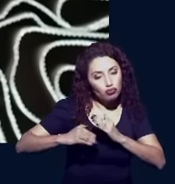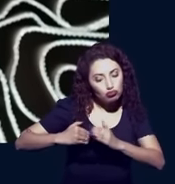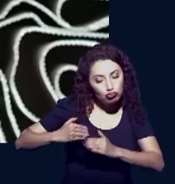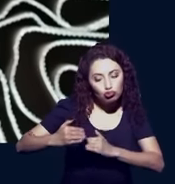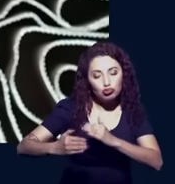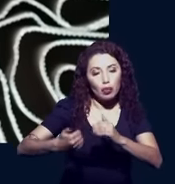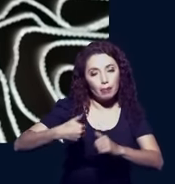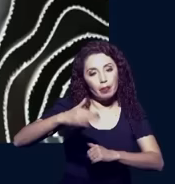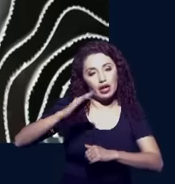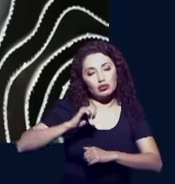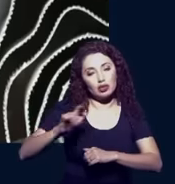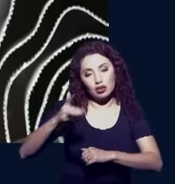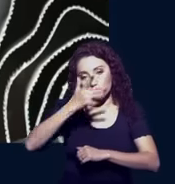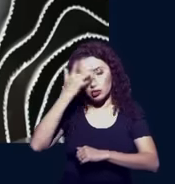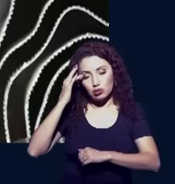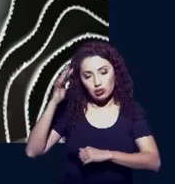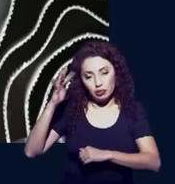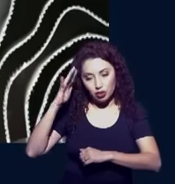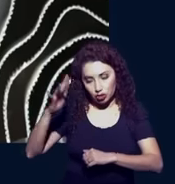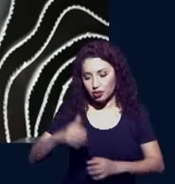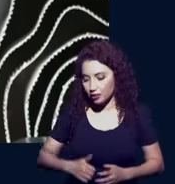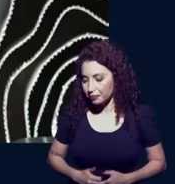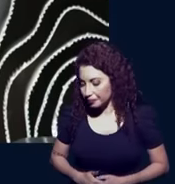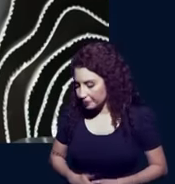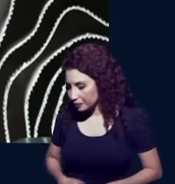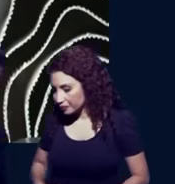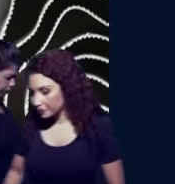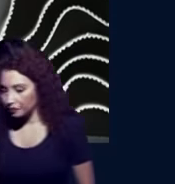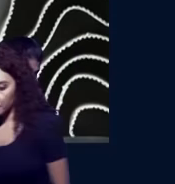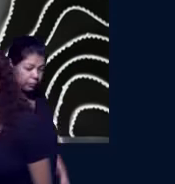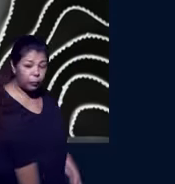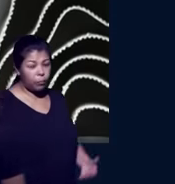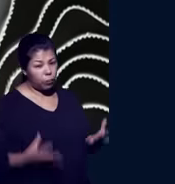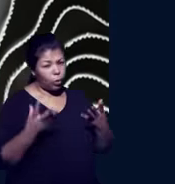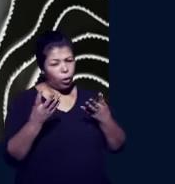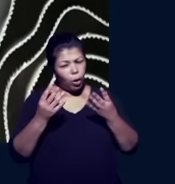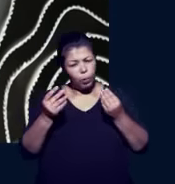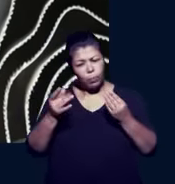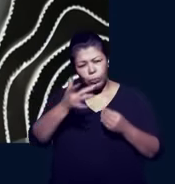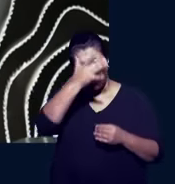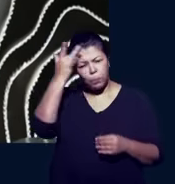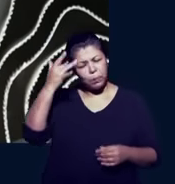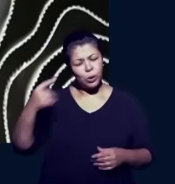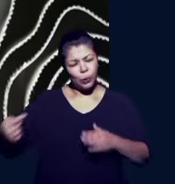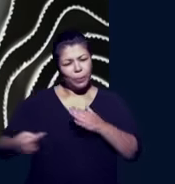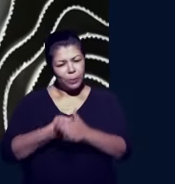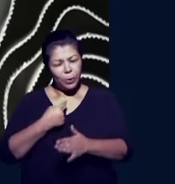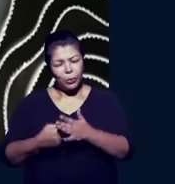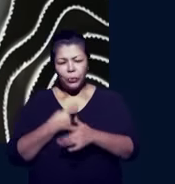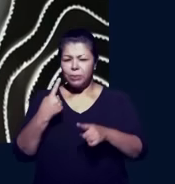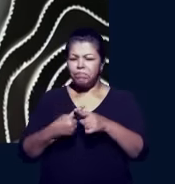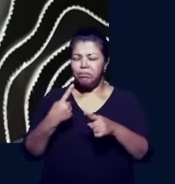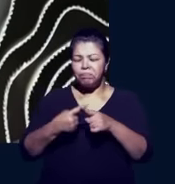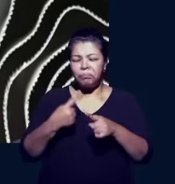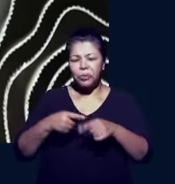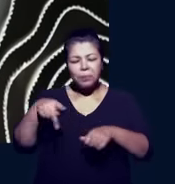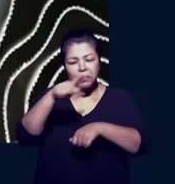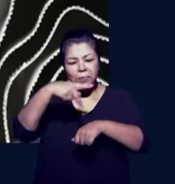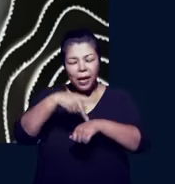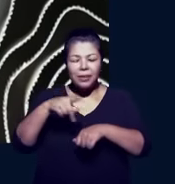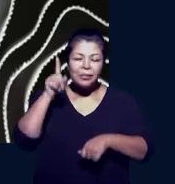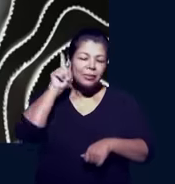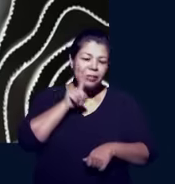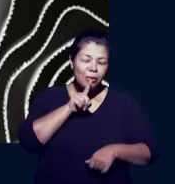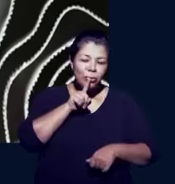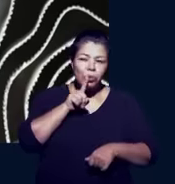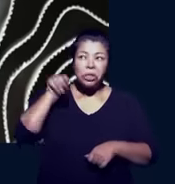pessoas imaginam Acho que muita gente pergunta né Não mas por que que o os Estados Unidos não desaceleraram né Por que que na Europa tá desacelerando